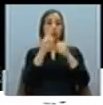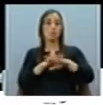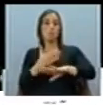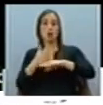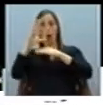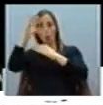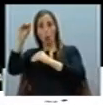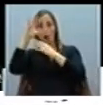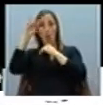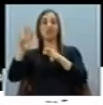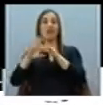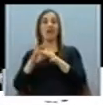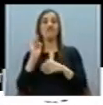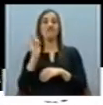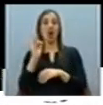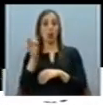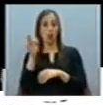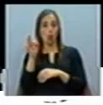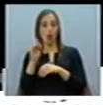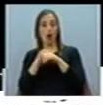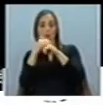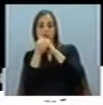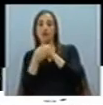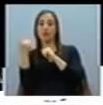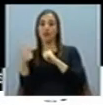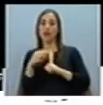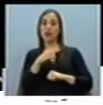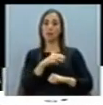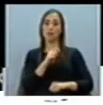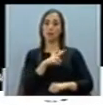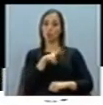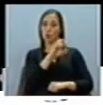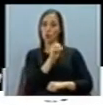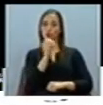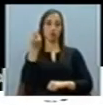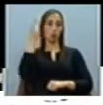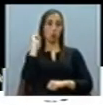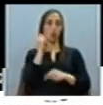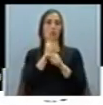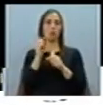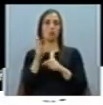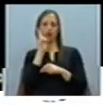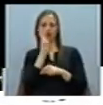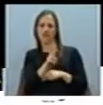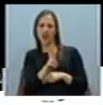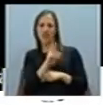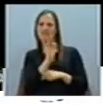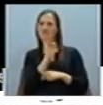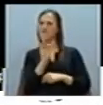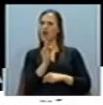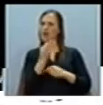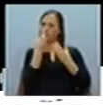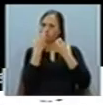está relacionado com o ferro à sua superfície. Em Mercúrio não é bem esse caso, porque não encontramos lá essas doses de ferro. Então,